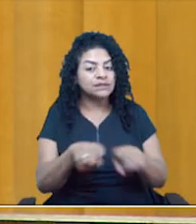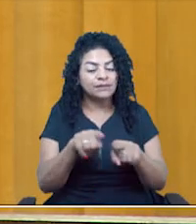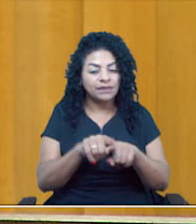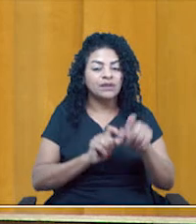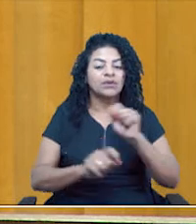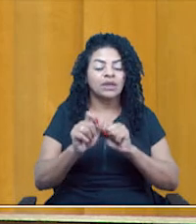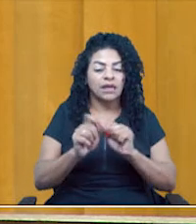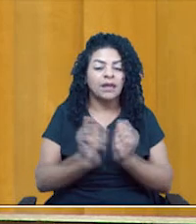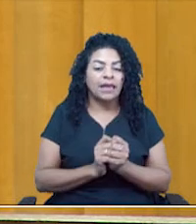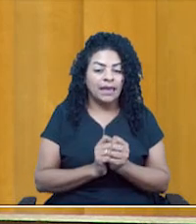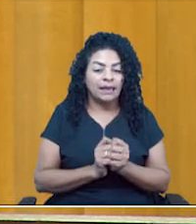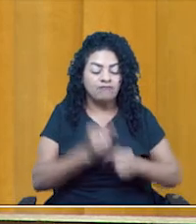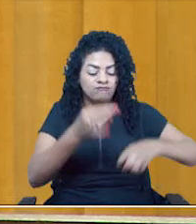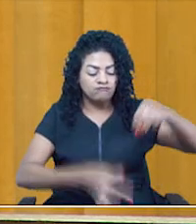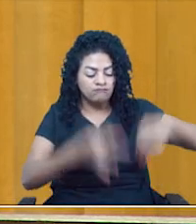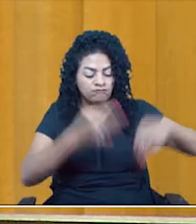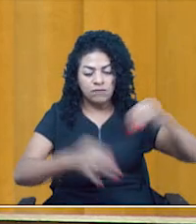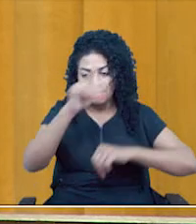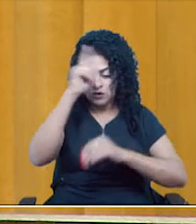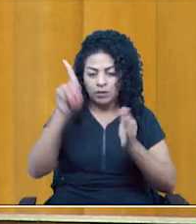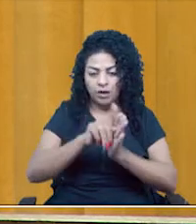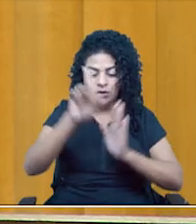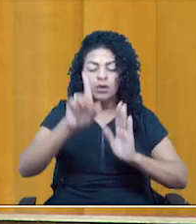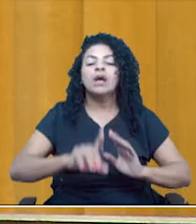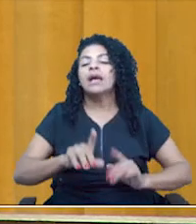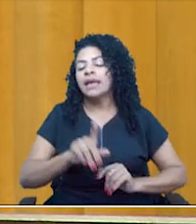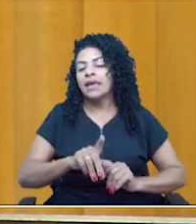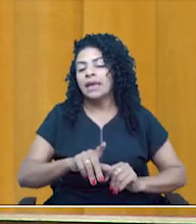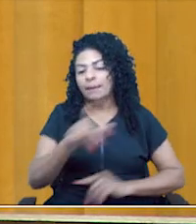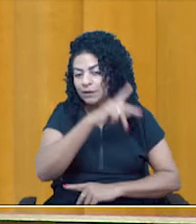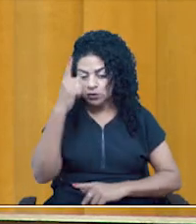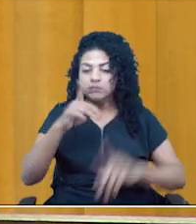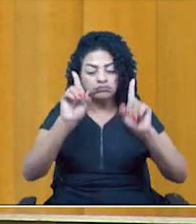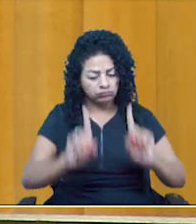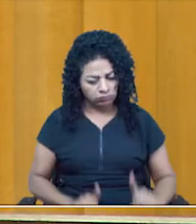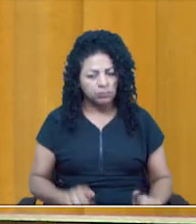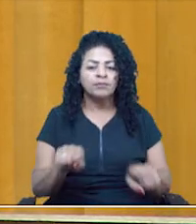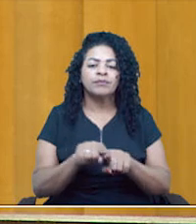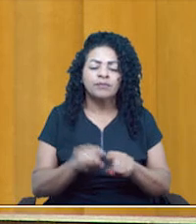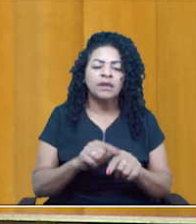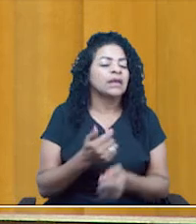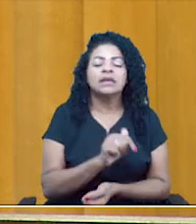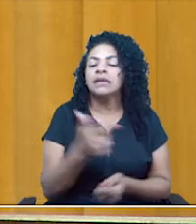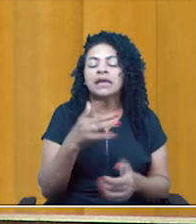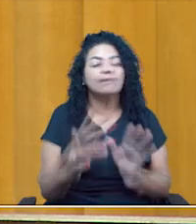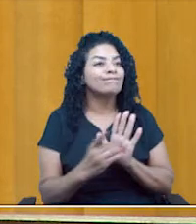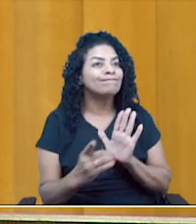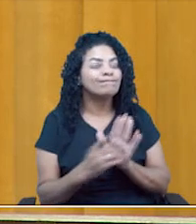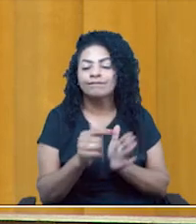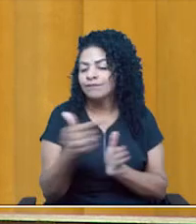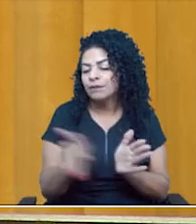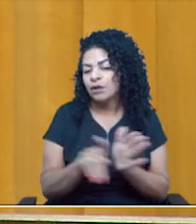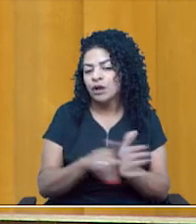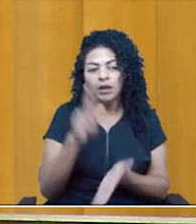deficiência, pessoas com deficiência na magistratura e os servidores, por estranho que pareça, não há dados confiáveis sobre isso